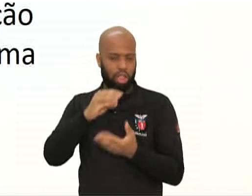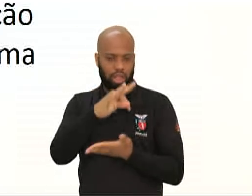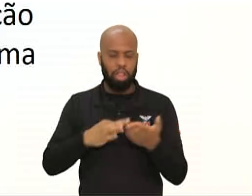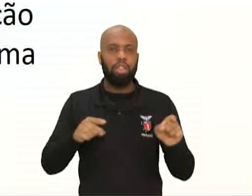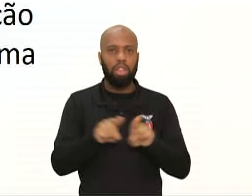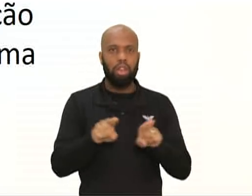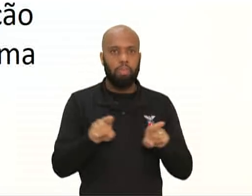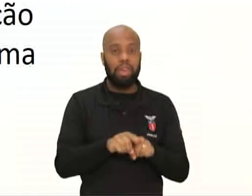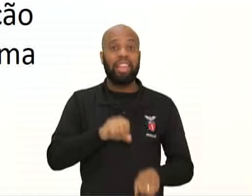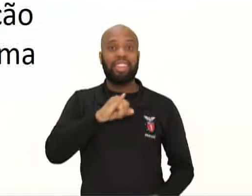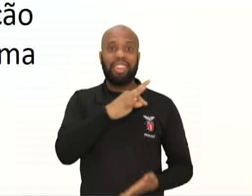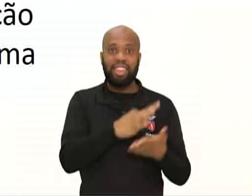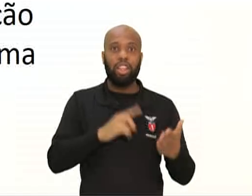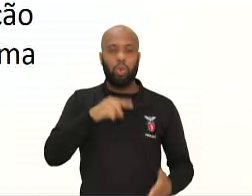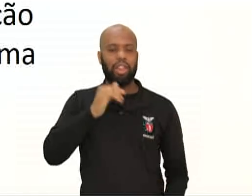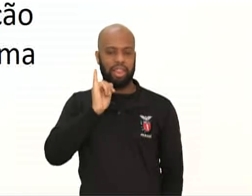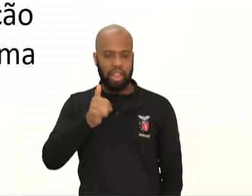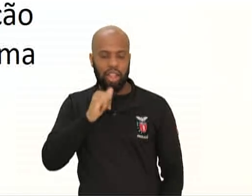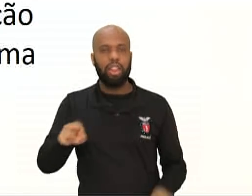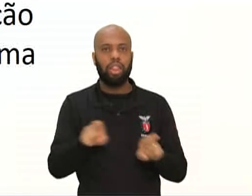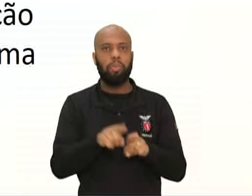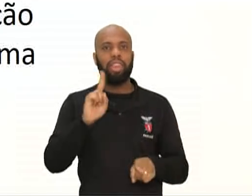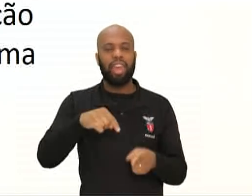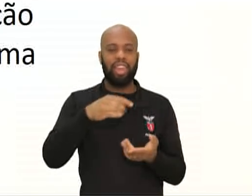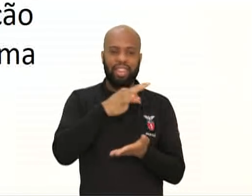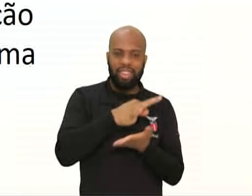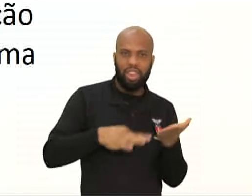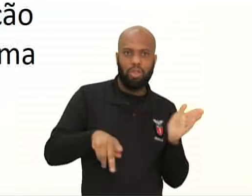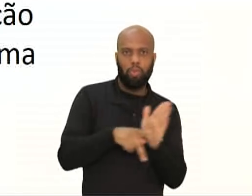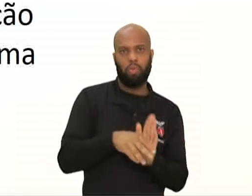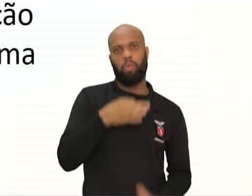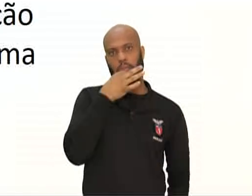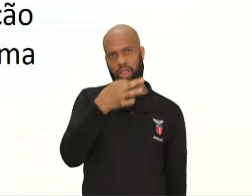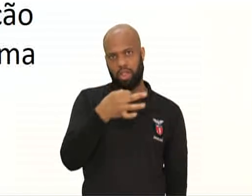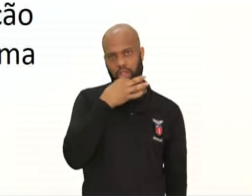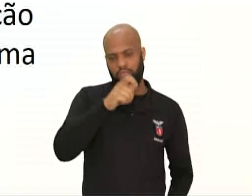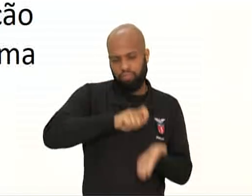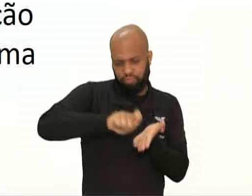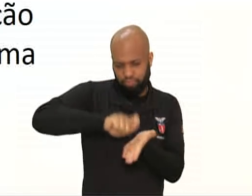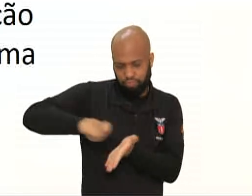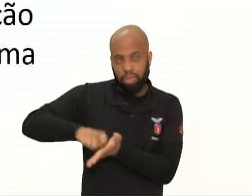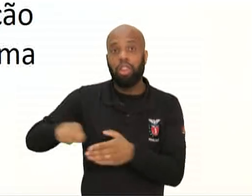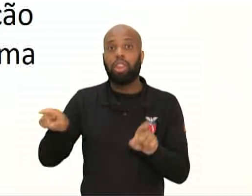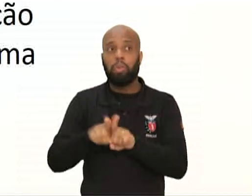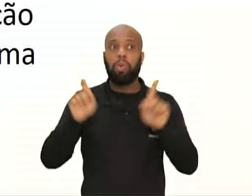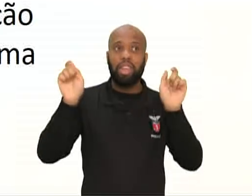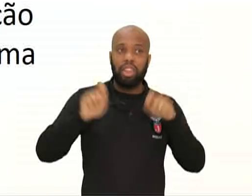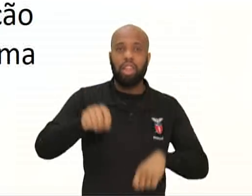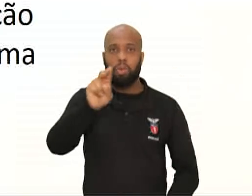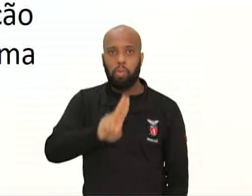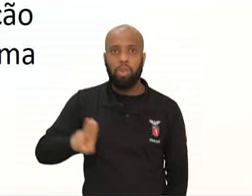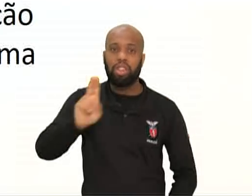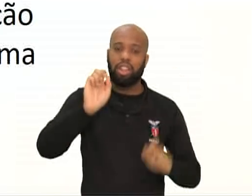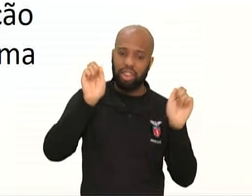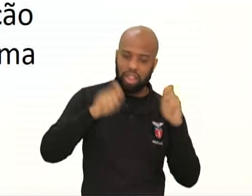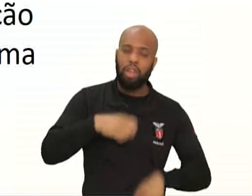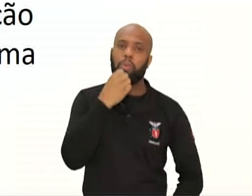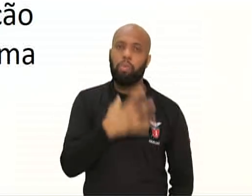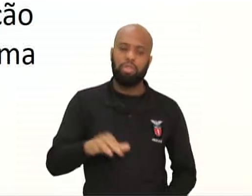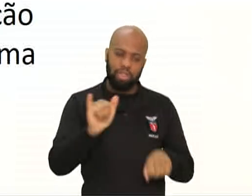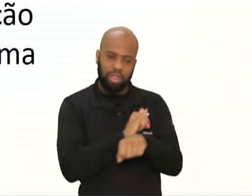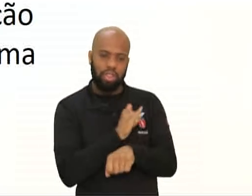principalmente narrativo e dissertativo. O que também possibilita a adoção de eficientes